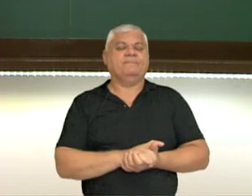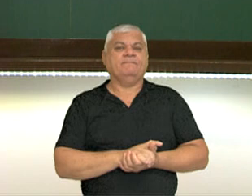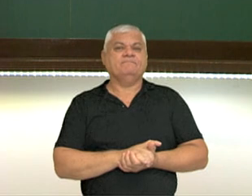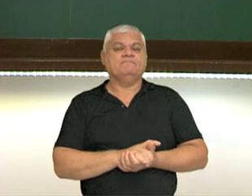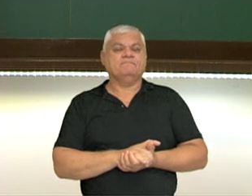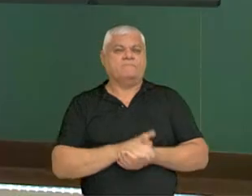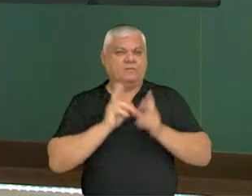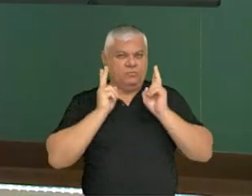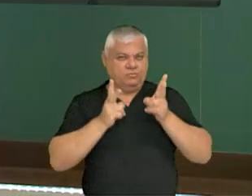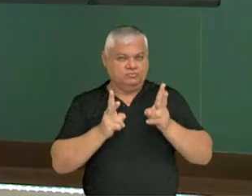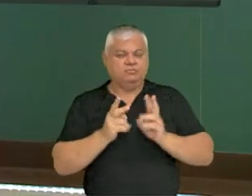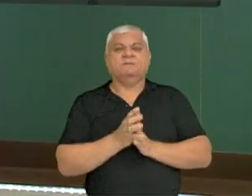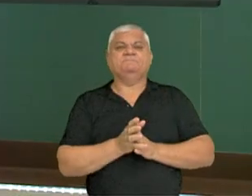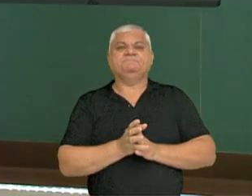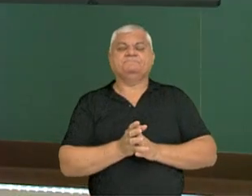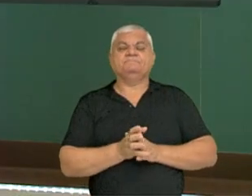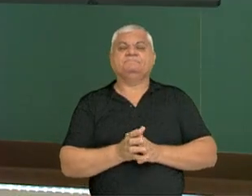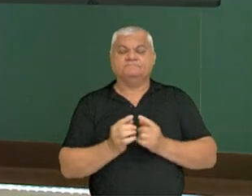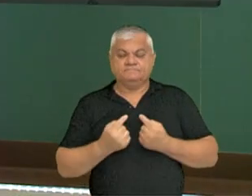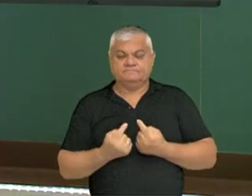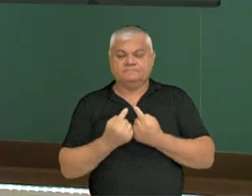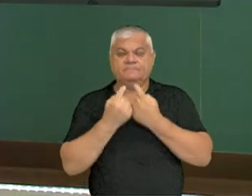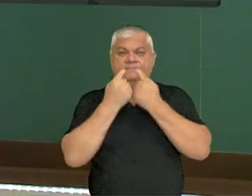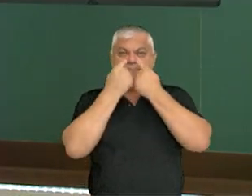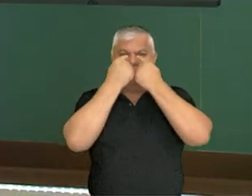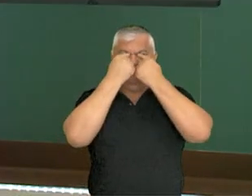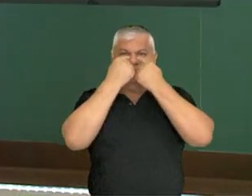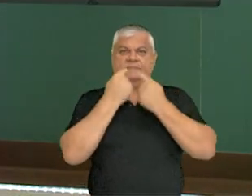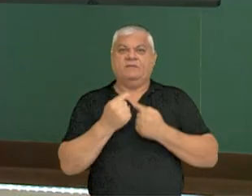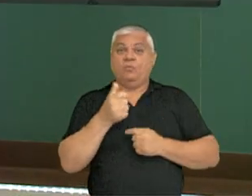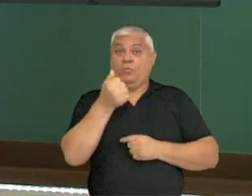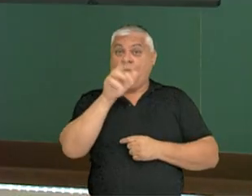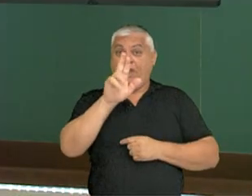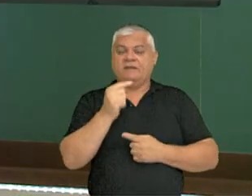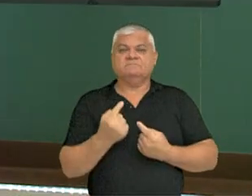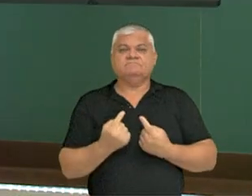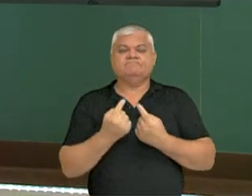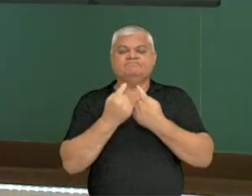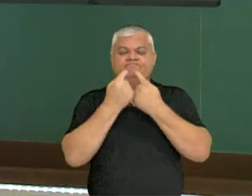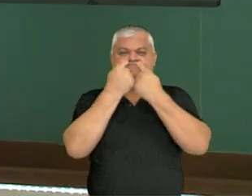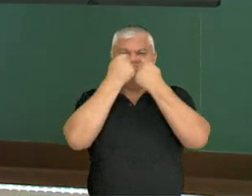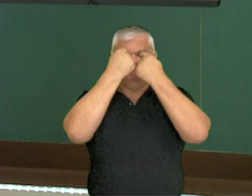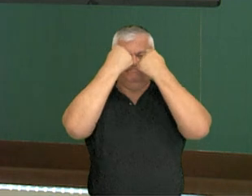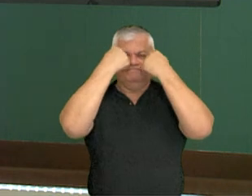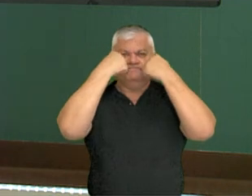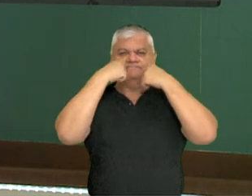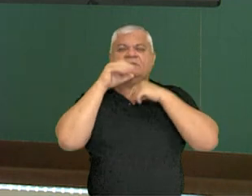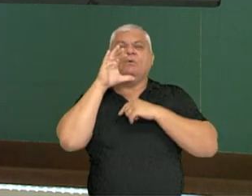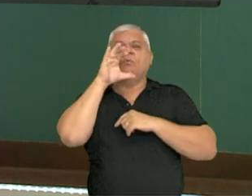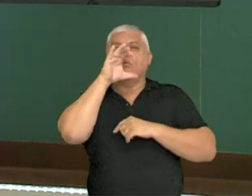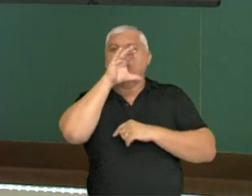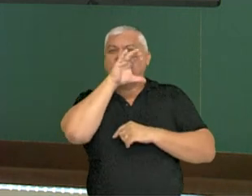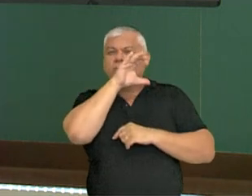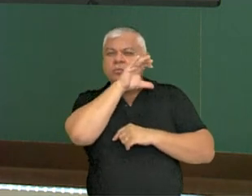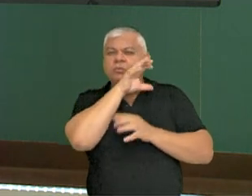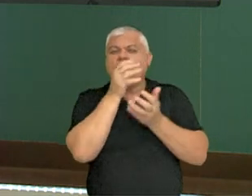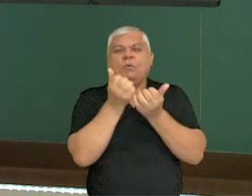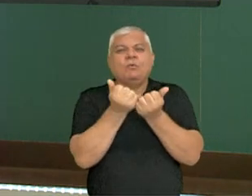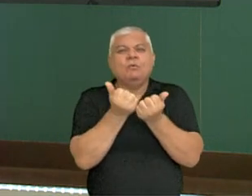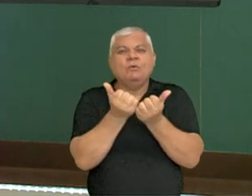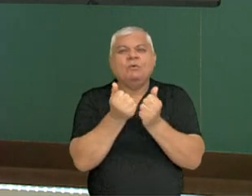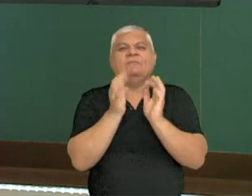Seguindo aqui então, depois que o ar passou ali pelas cavidades nasais, que ele já foi aquecido,